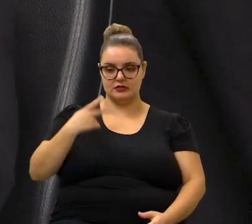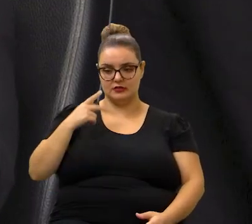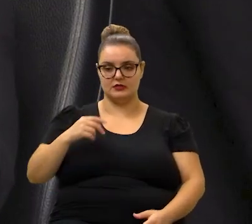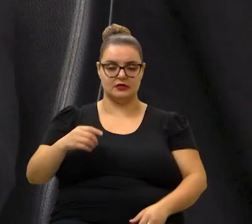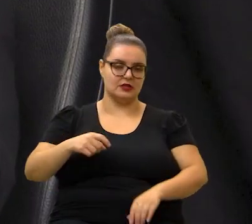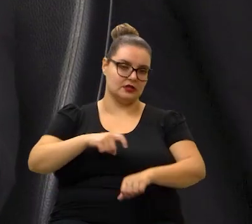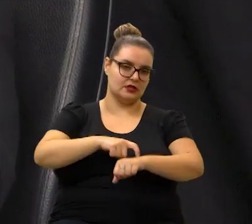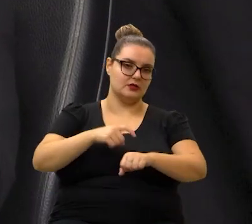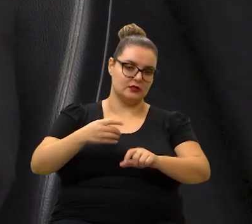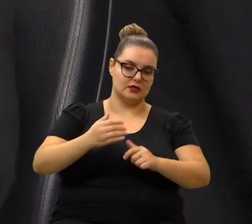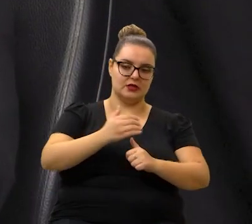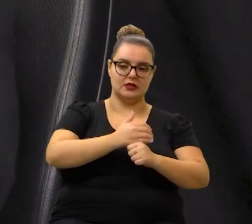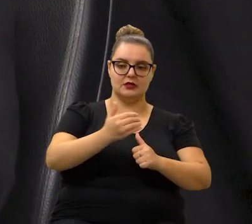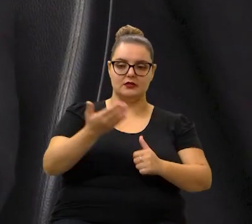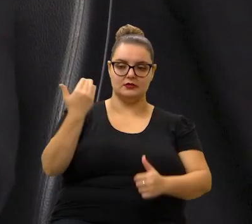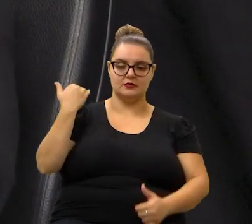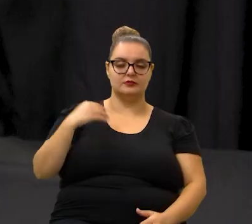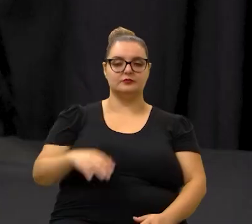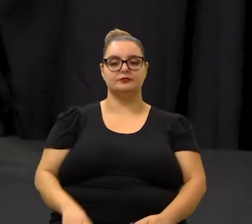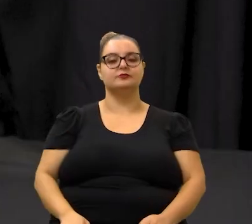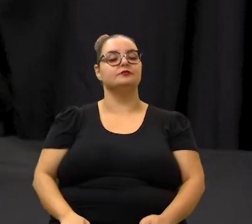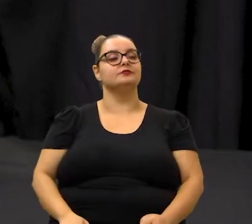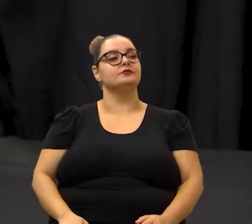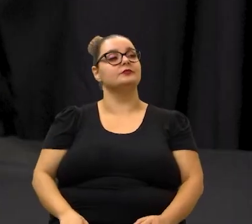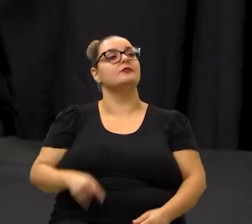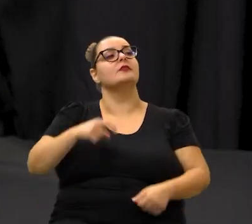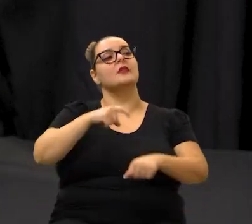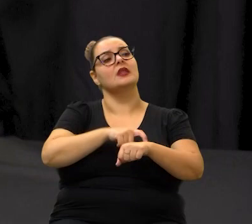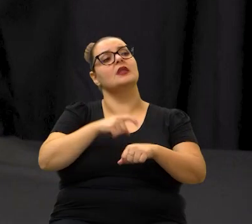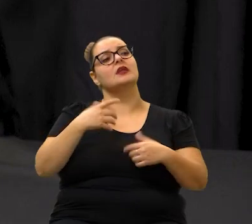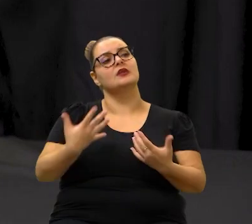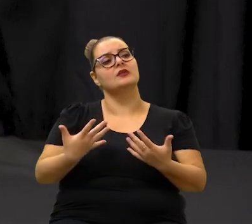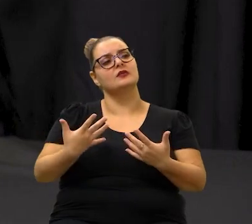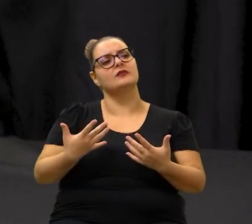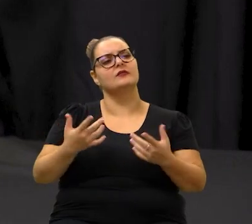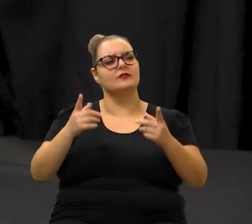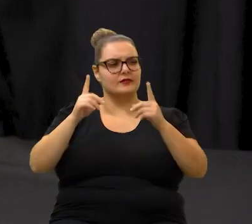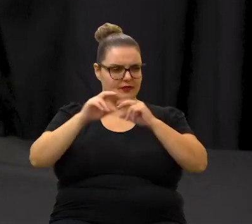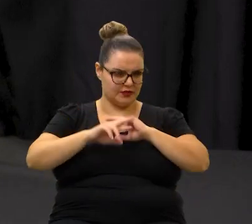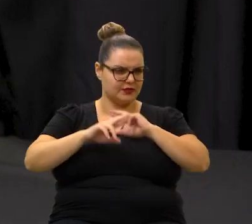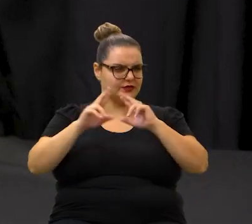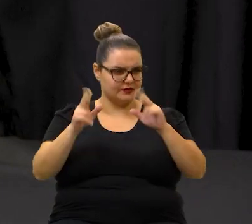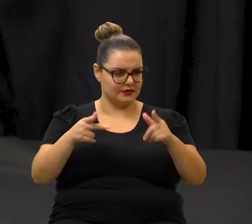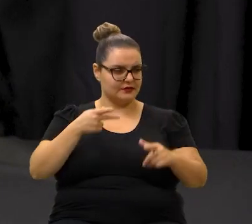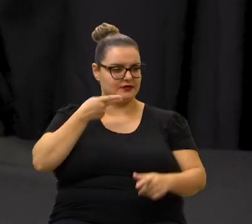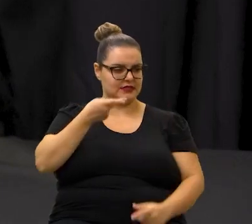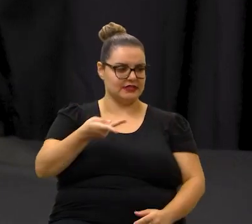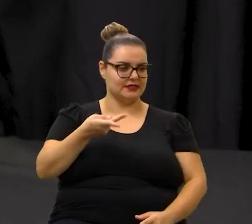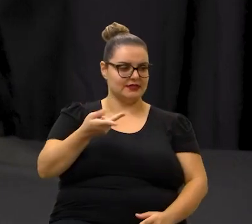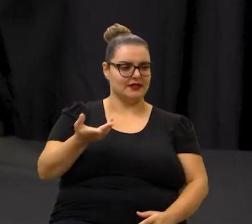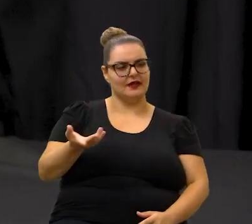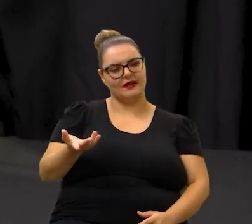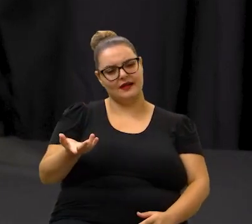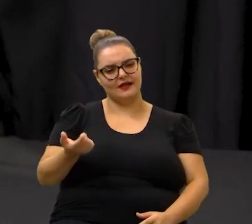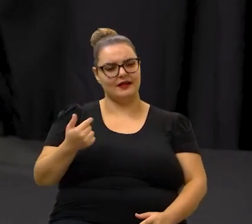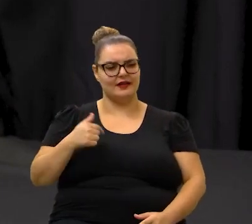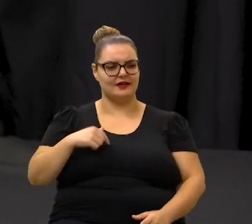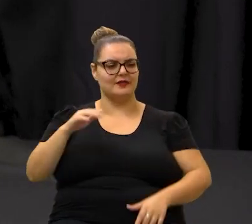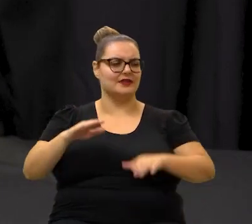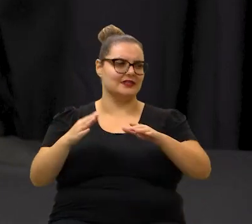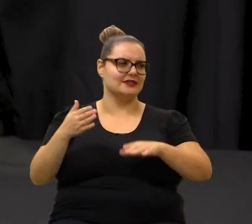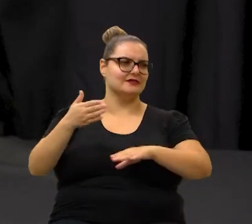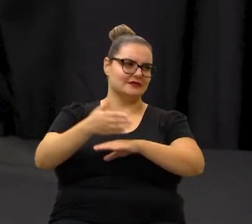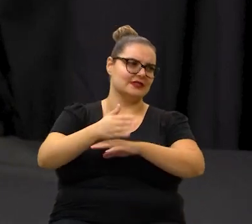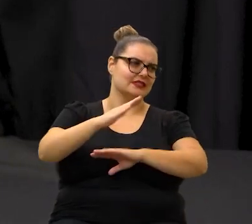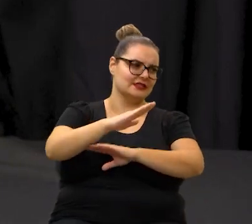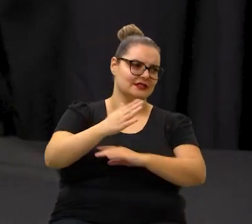atual legislação pratura e naquele momento foi muito diferente você até disse assim ah eu vim às vezes aqui